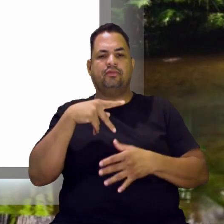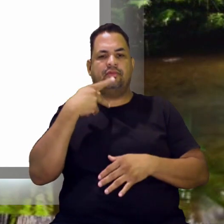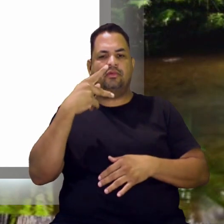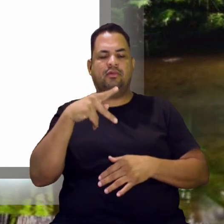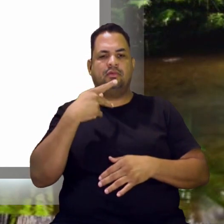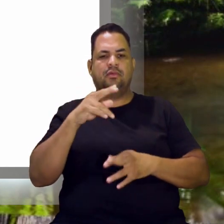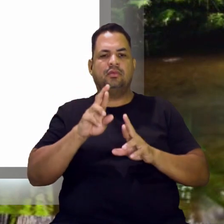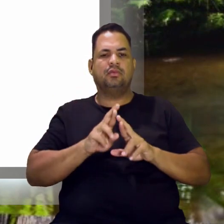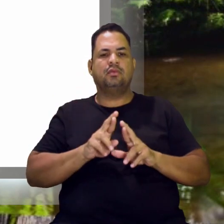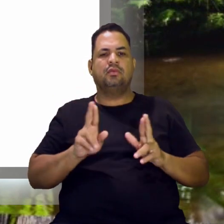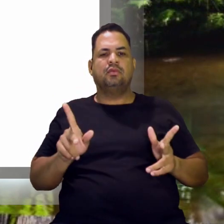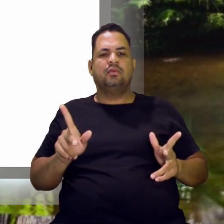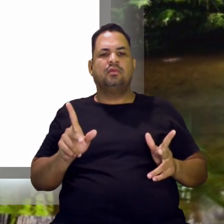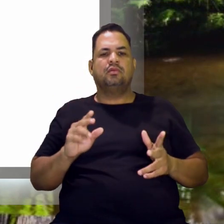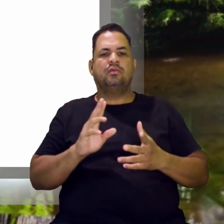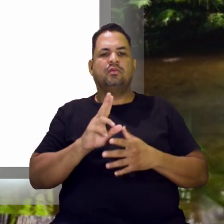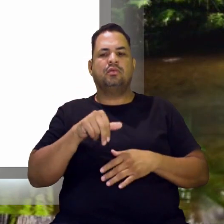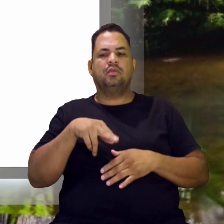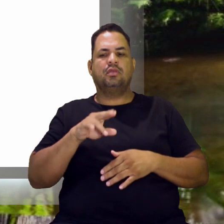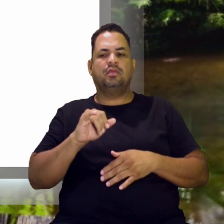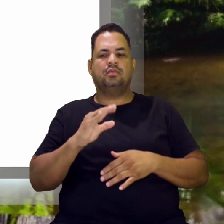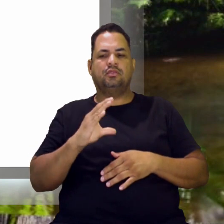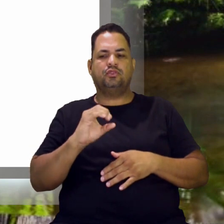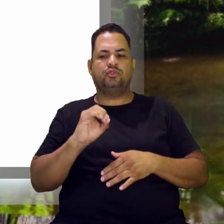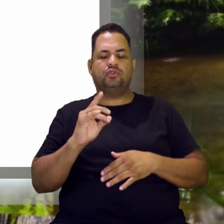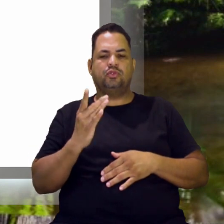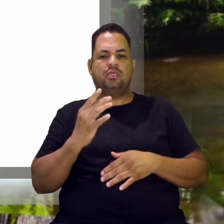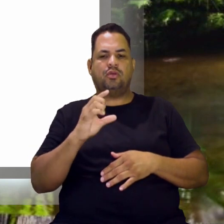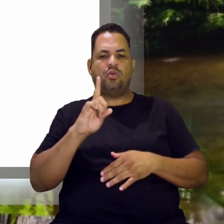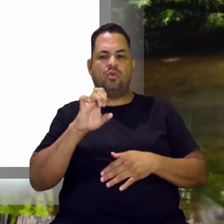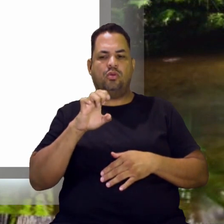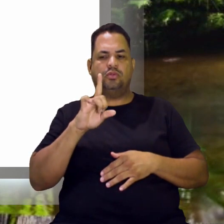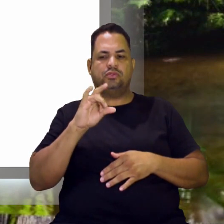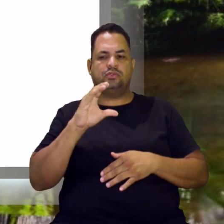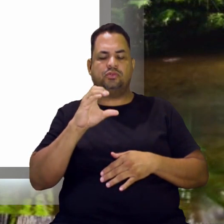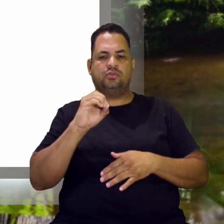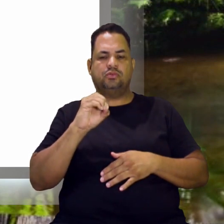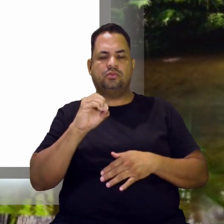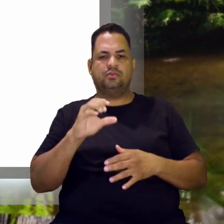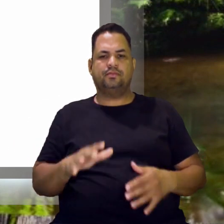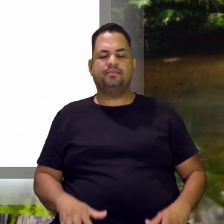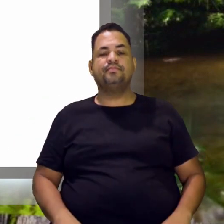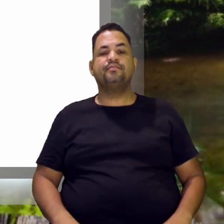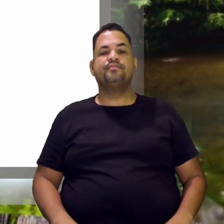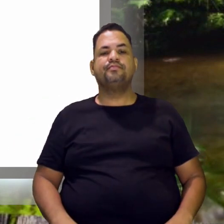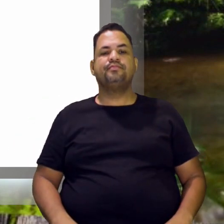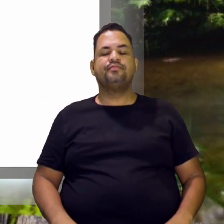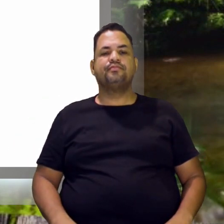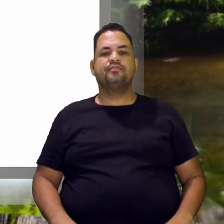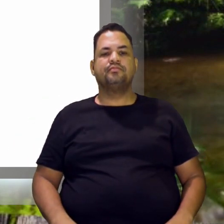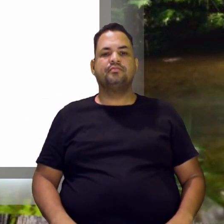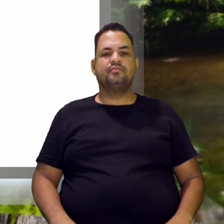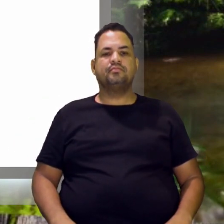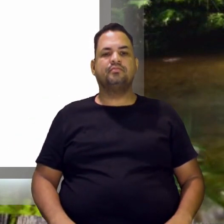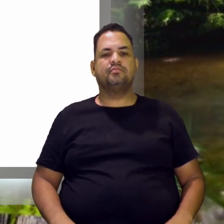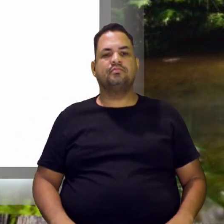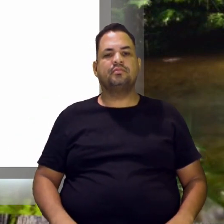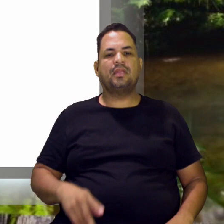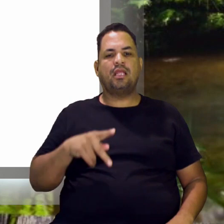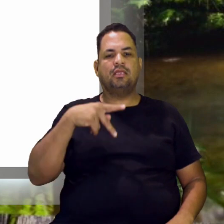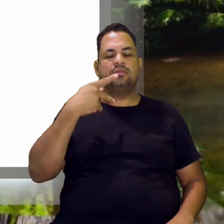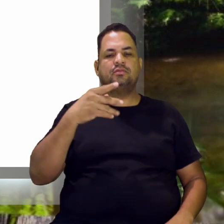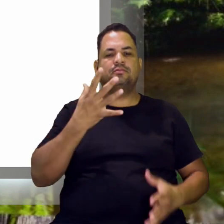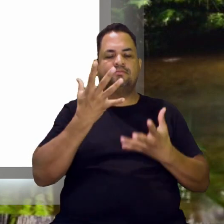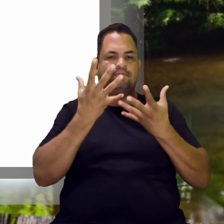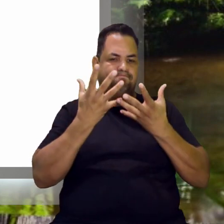afirmam diferentemente o que é nicho ecológico. A afirmação mais